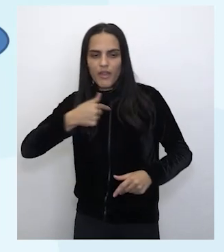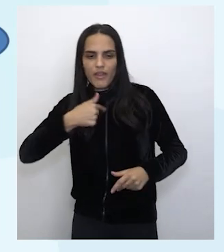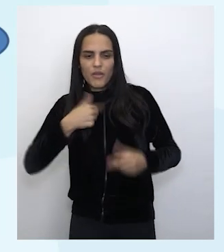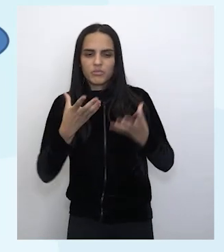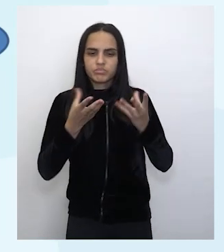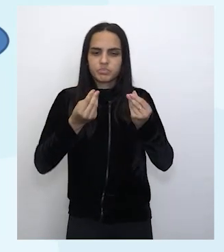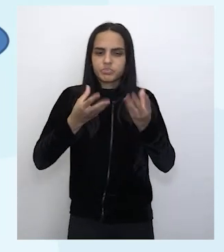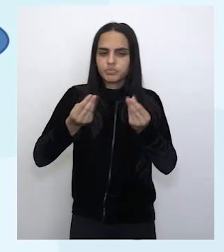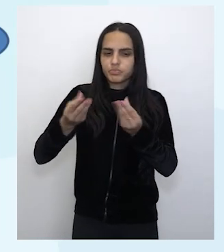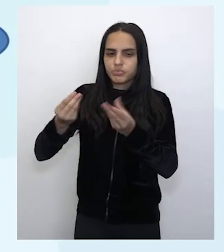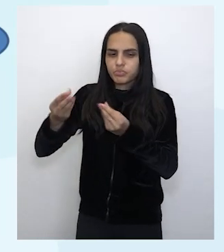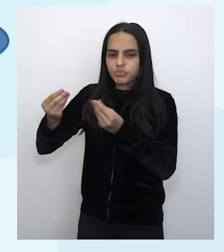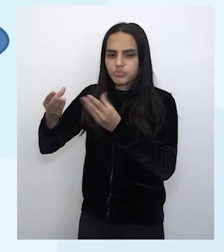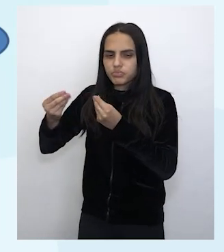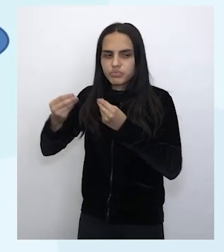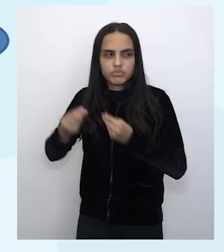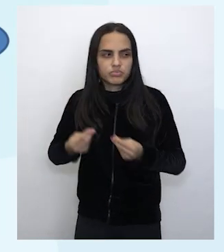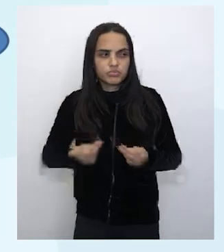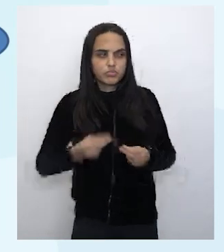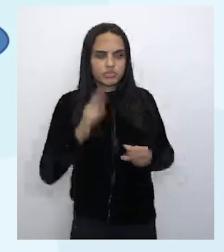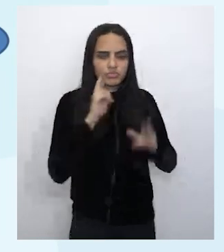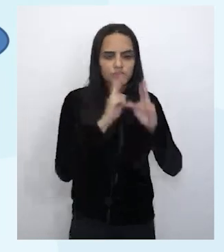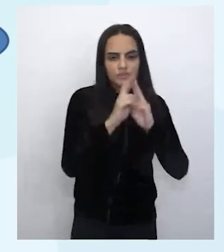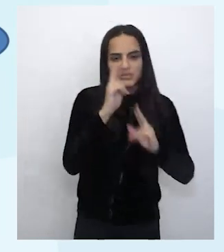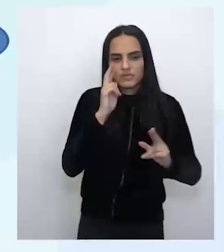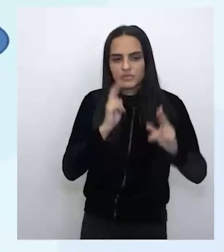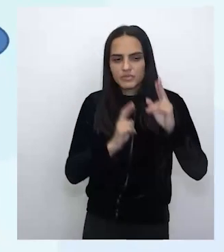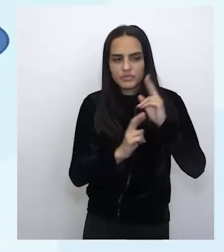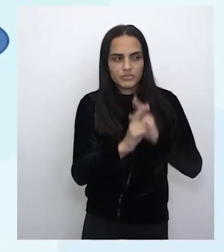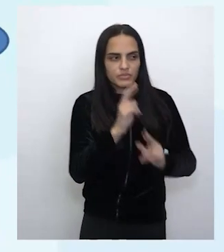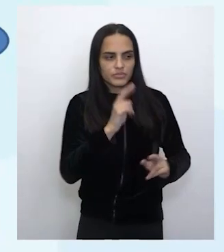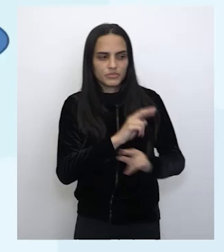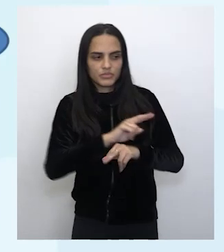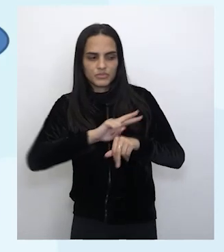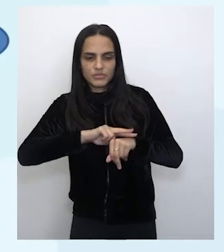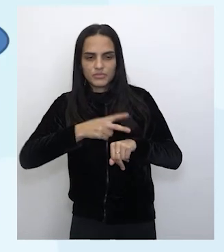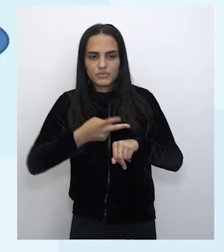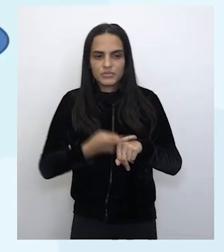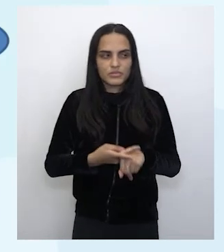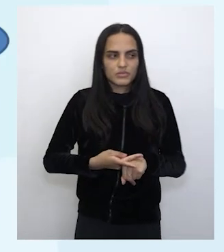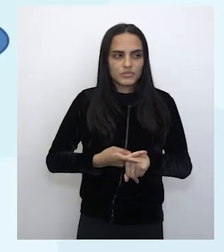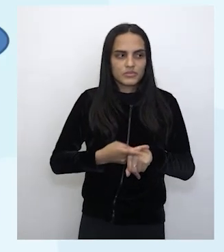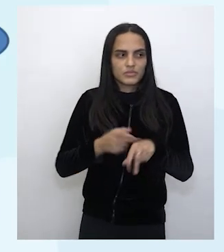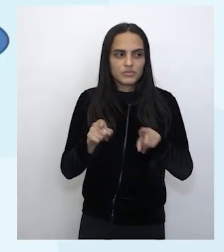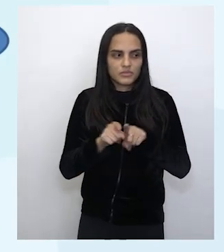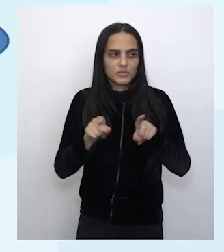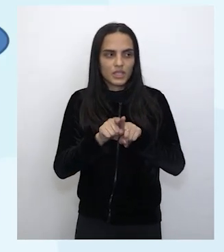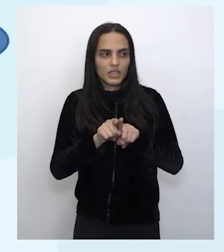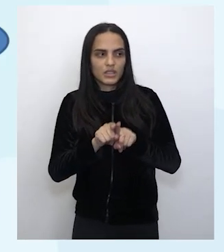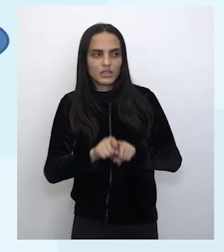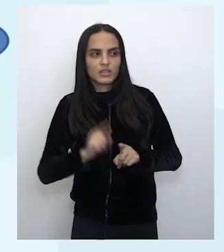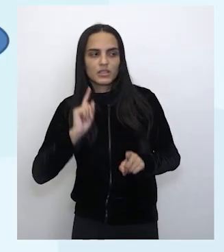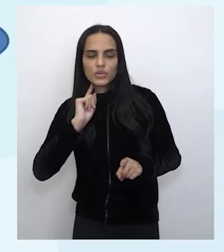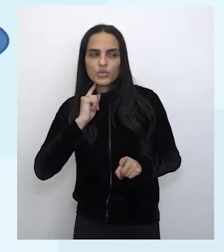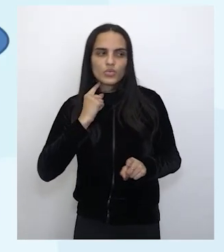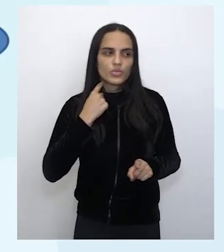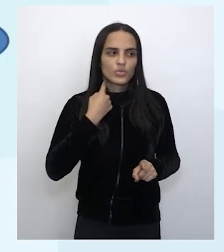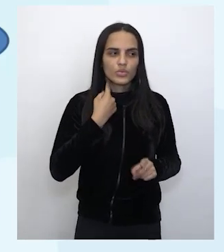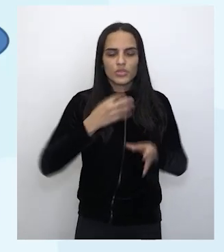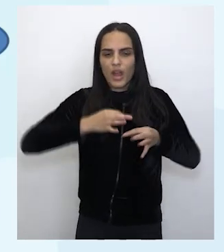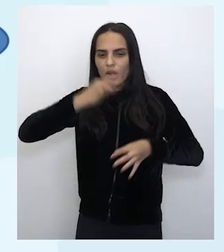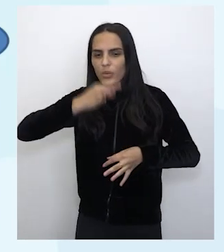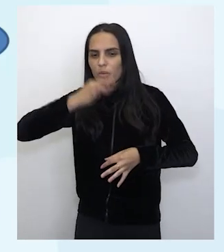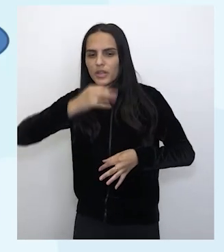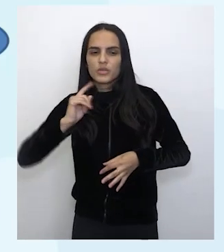vezes irrespondivelmente parasita e indesculpavelmente sujo. Eu que tantas vezes não tenho